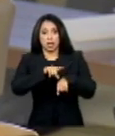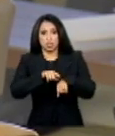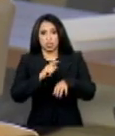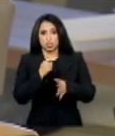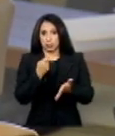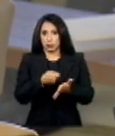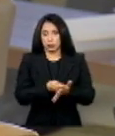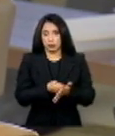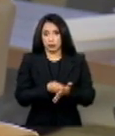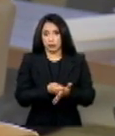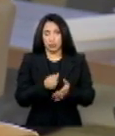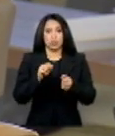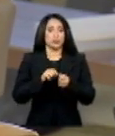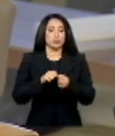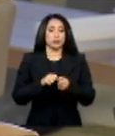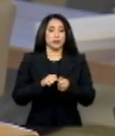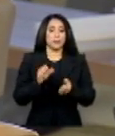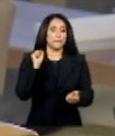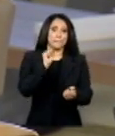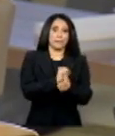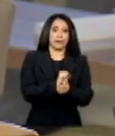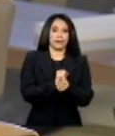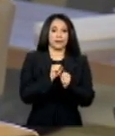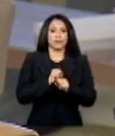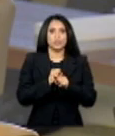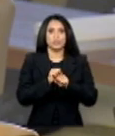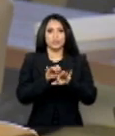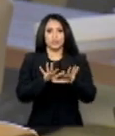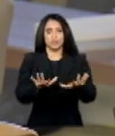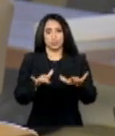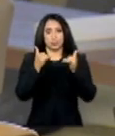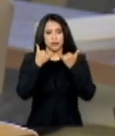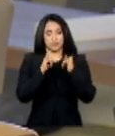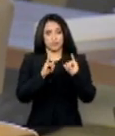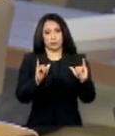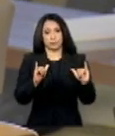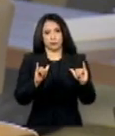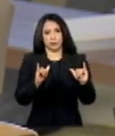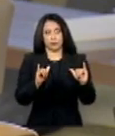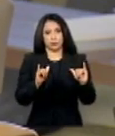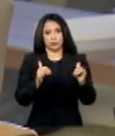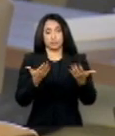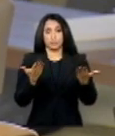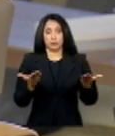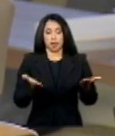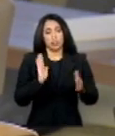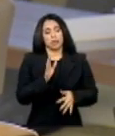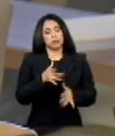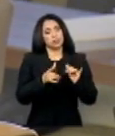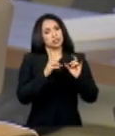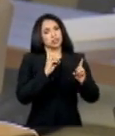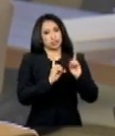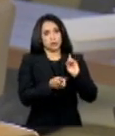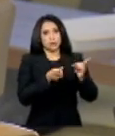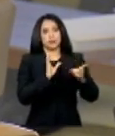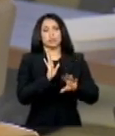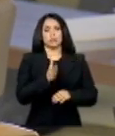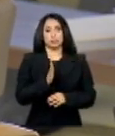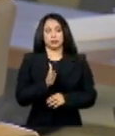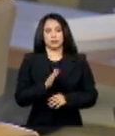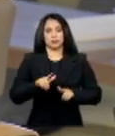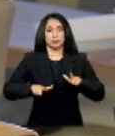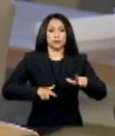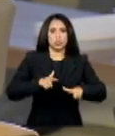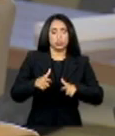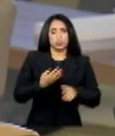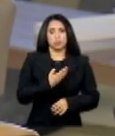o corte do fornecimento já havia evidentemente um debate sobre a essencialidade do serviço público